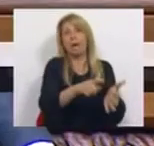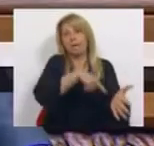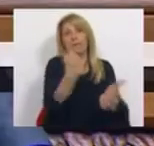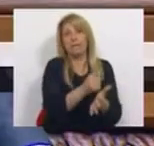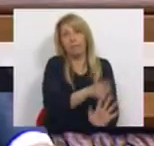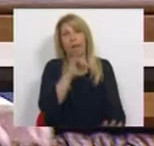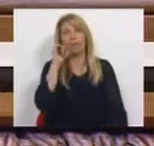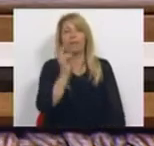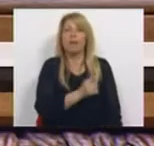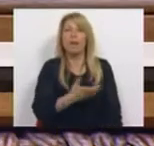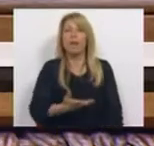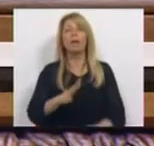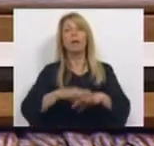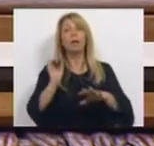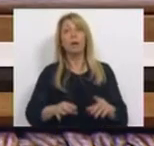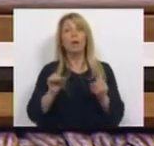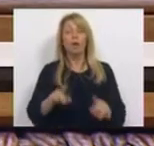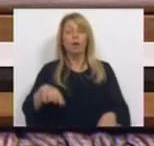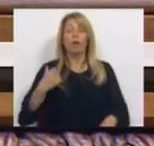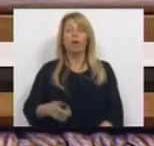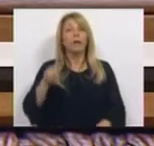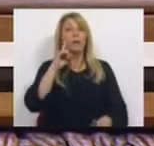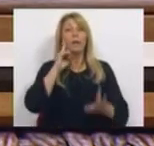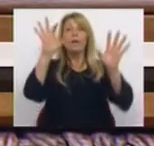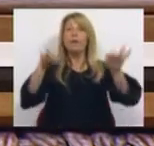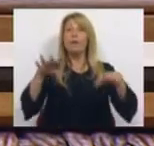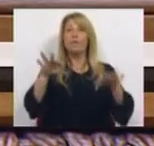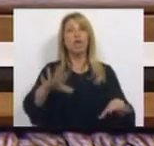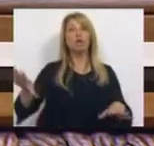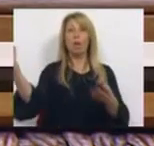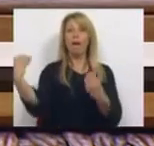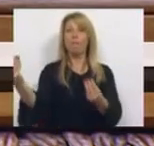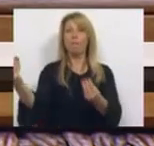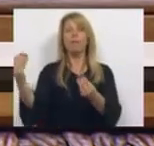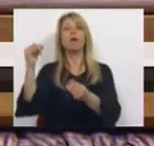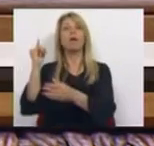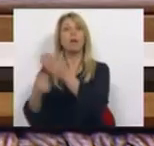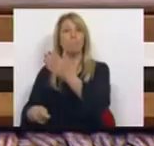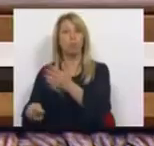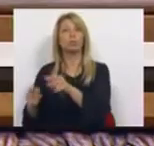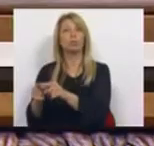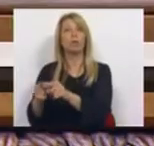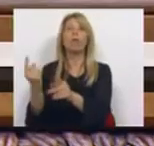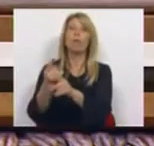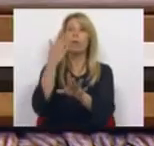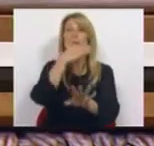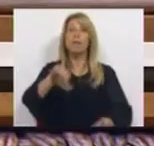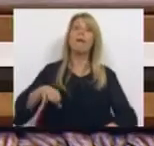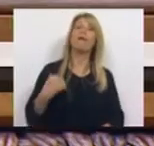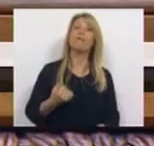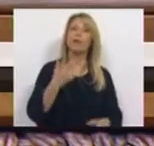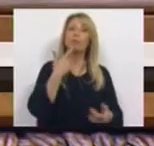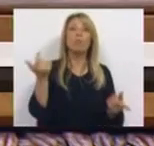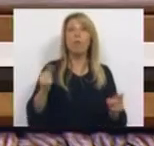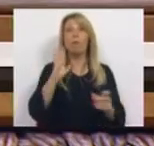por isso que os Verdes defendem o fim dos paraísos fiscais. E se é verdade que um governo não pode, por si só, impor o